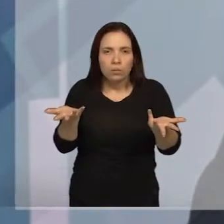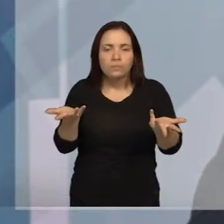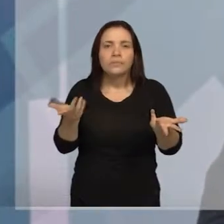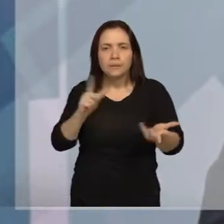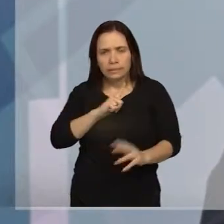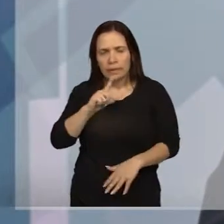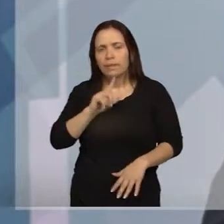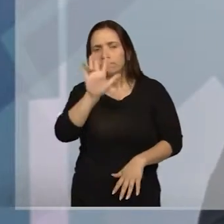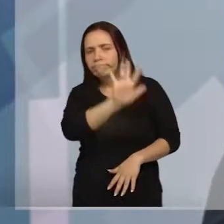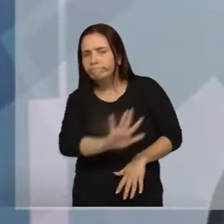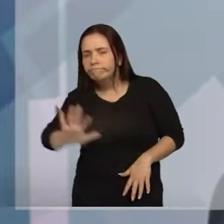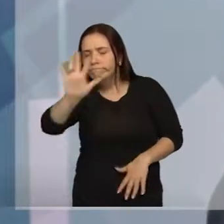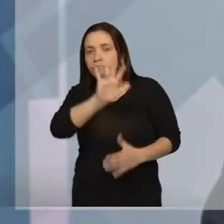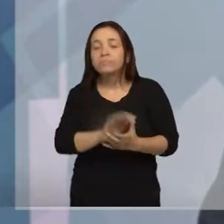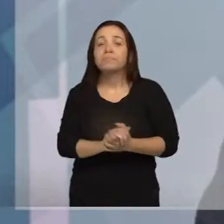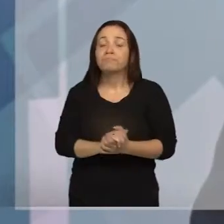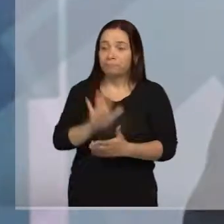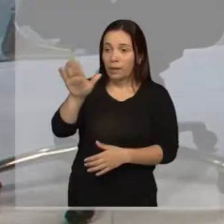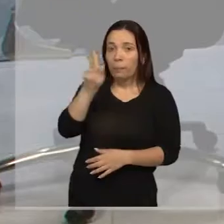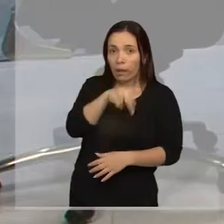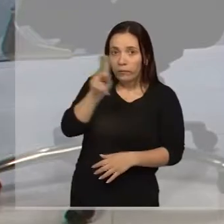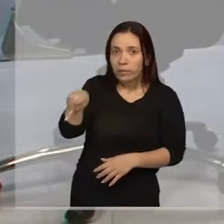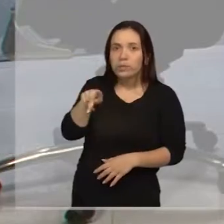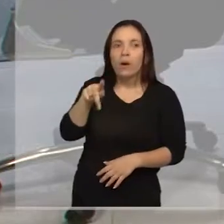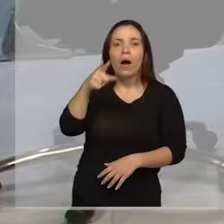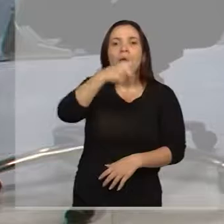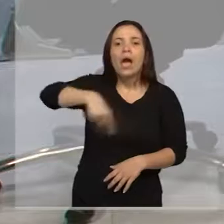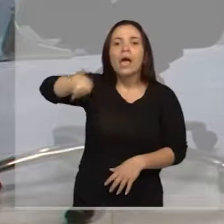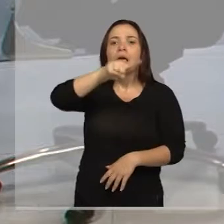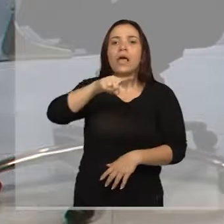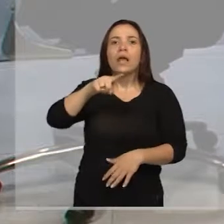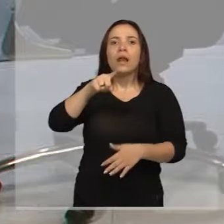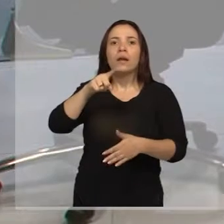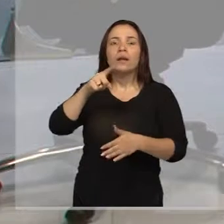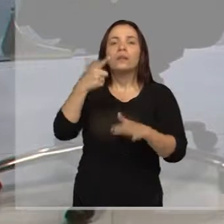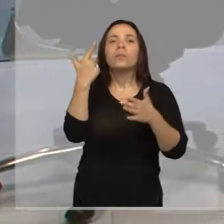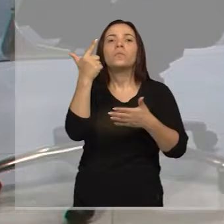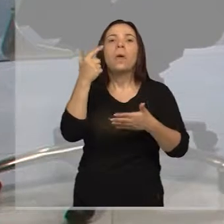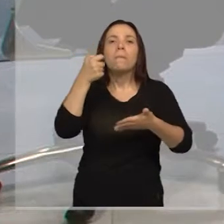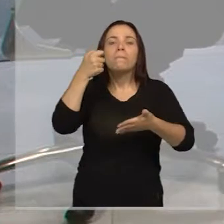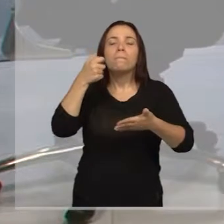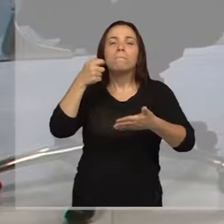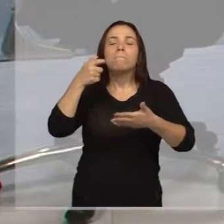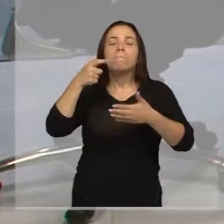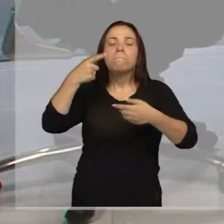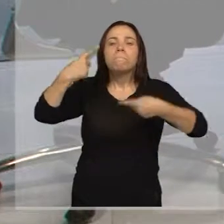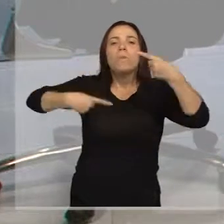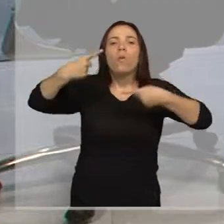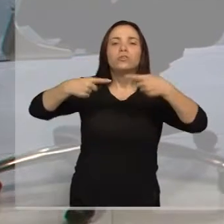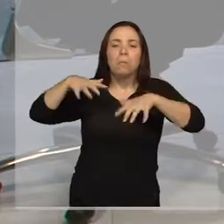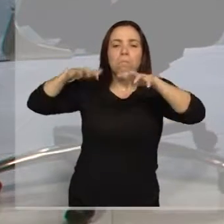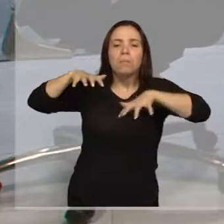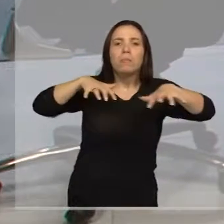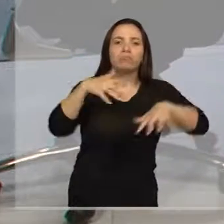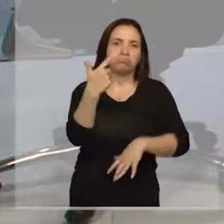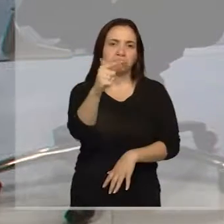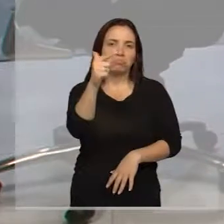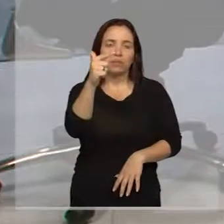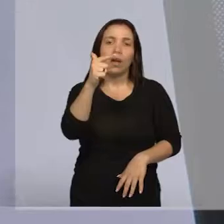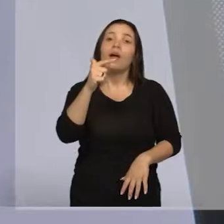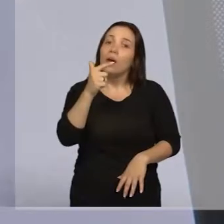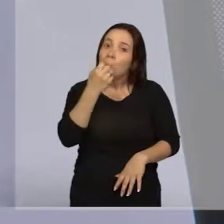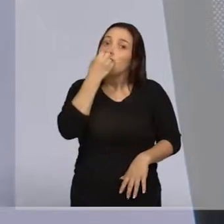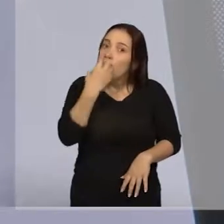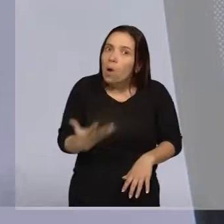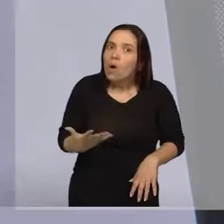Grande parte, professor Moreira, não tem nenhuma militância política, o que é uma coisa boa. Nesse sentido, é uma coisa boa. A ideia